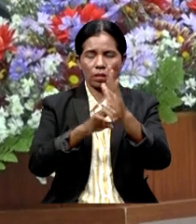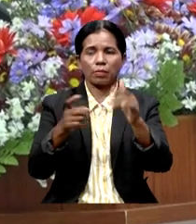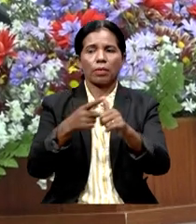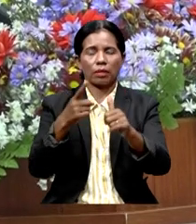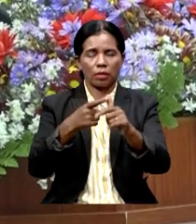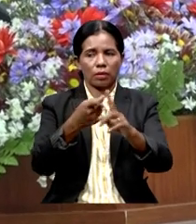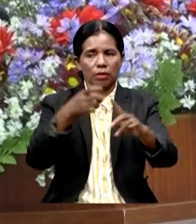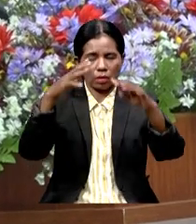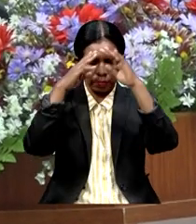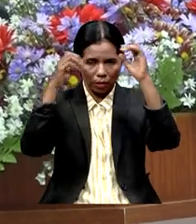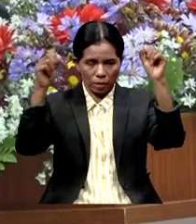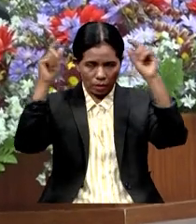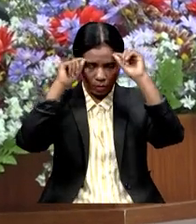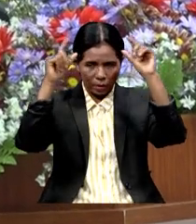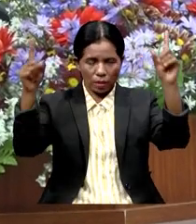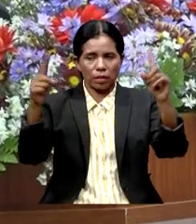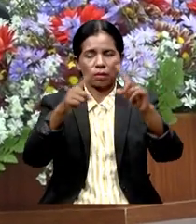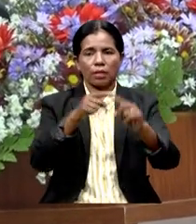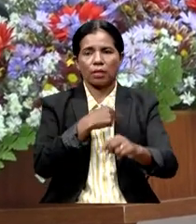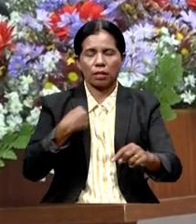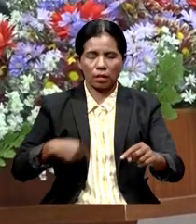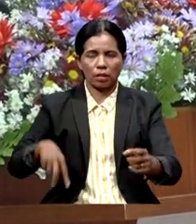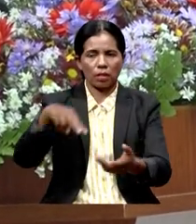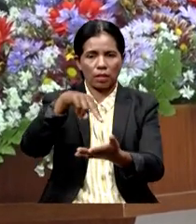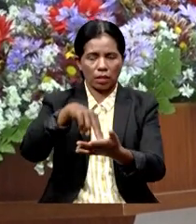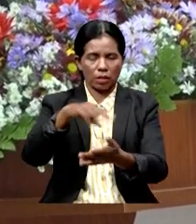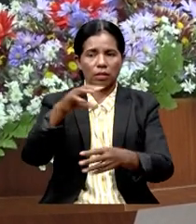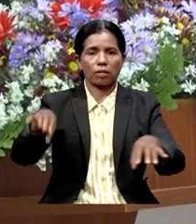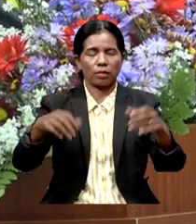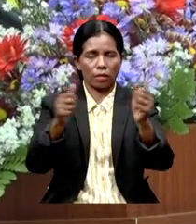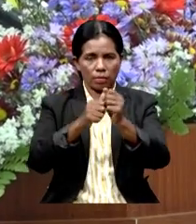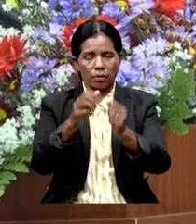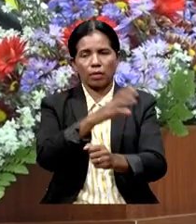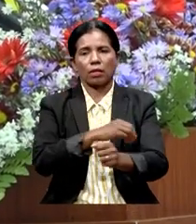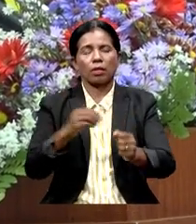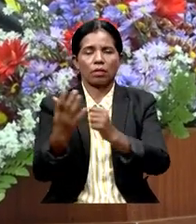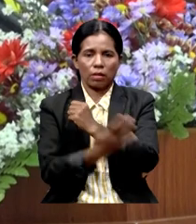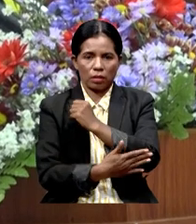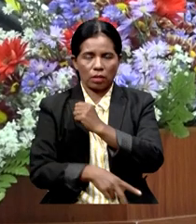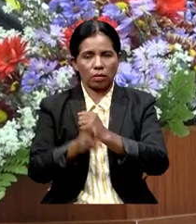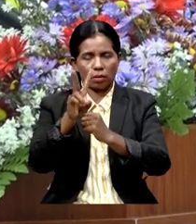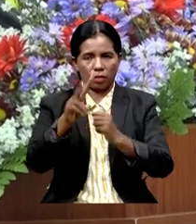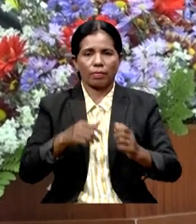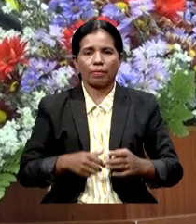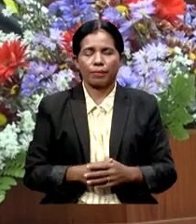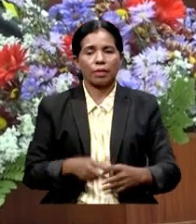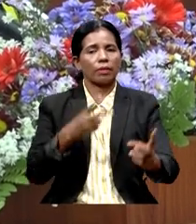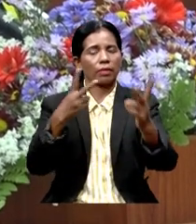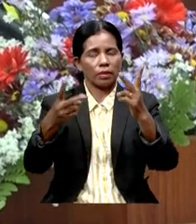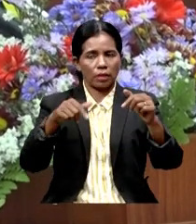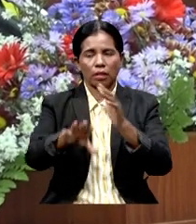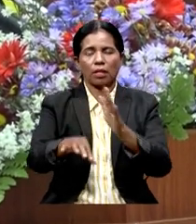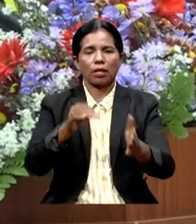se presidente Timor-Leste vacina desde estabelecimento relação diplomática entre a nação ruane. Visita ne reta